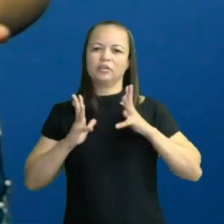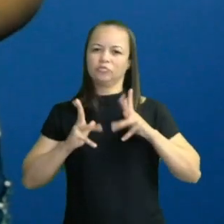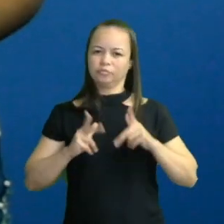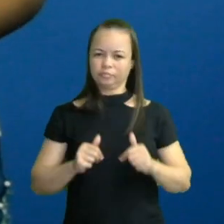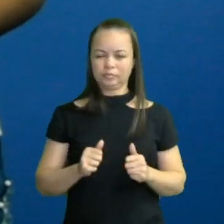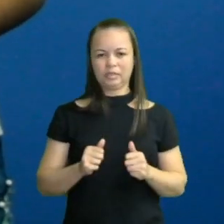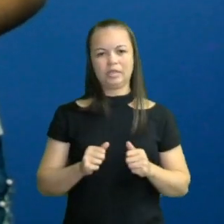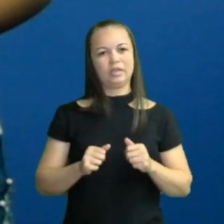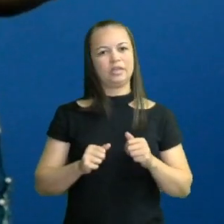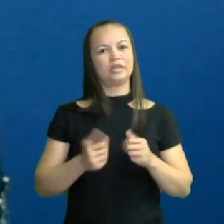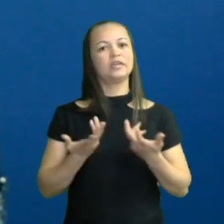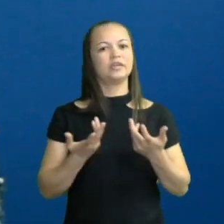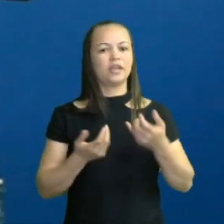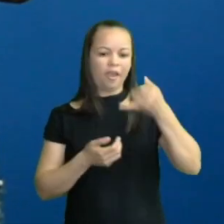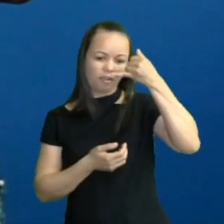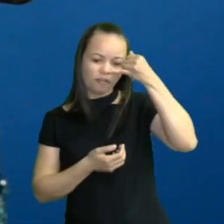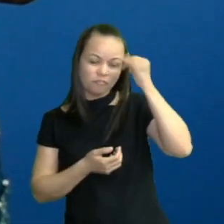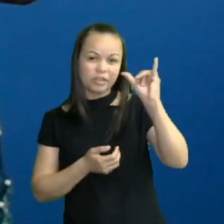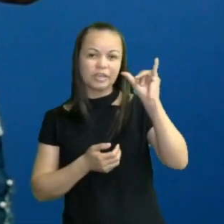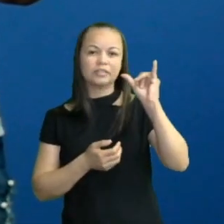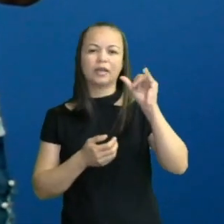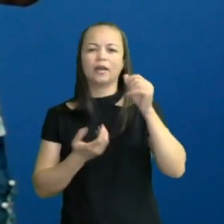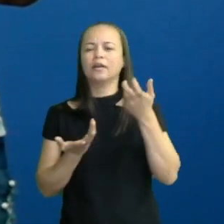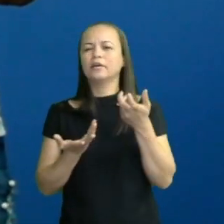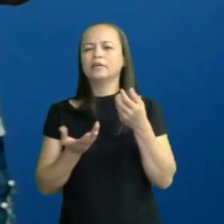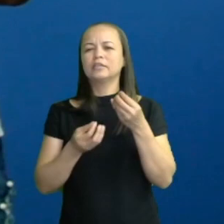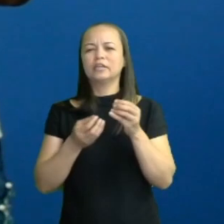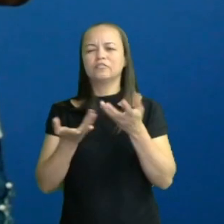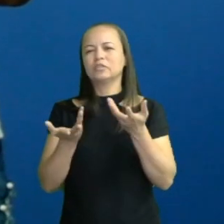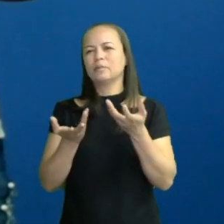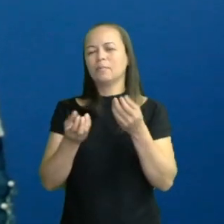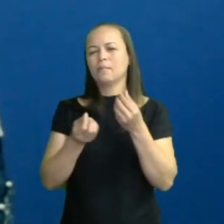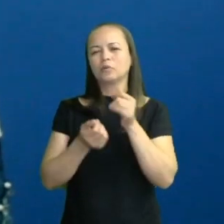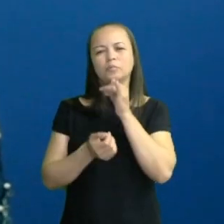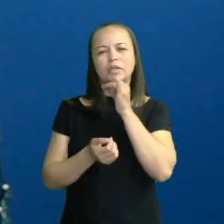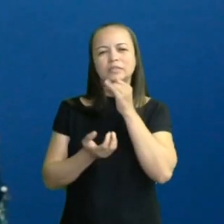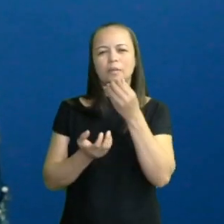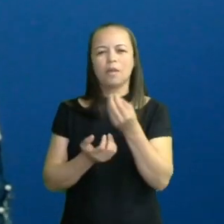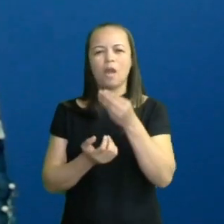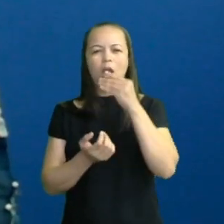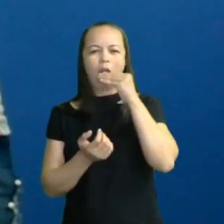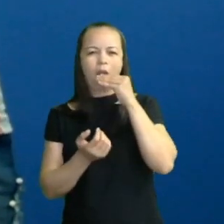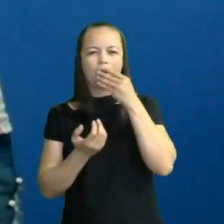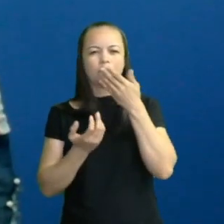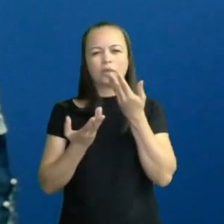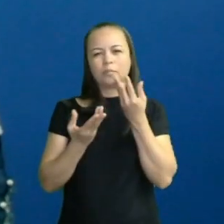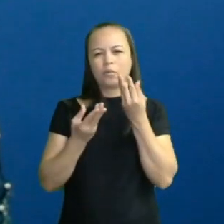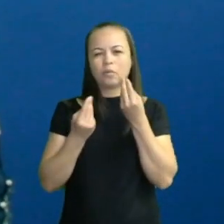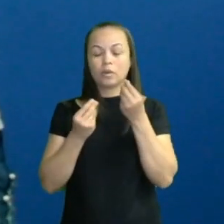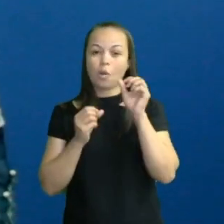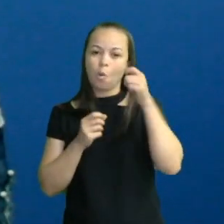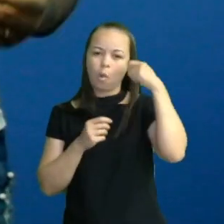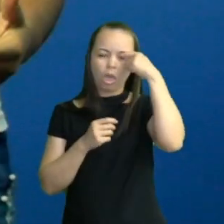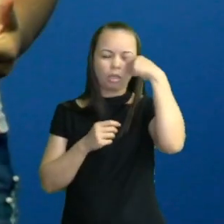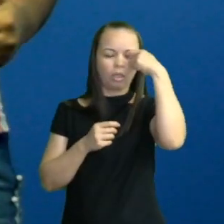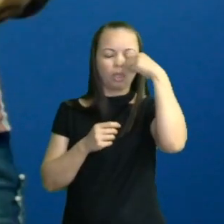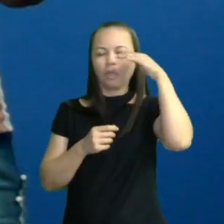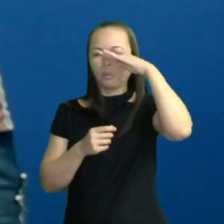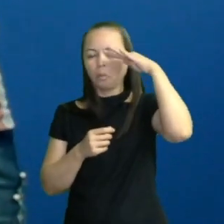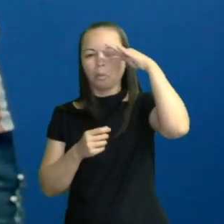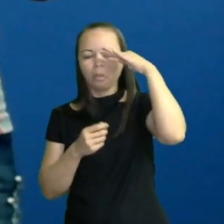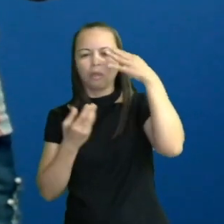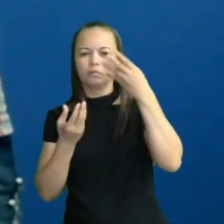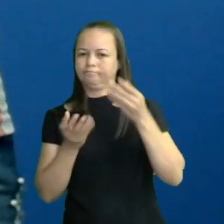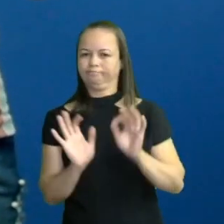e vai evitar que você bote, por exemplo, sem querer a mão na boca, nos olhos e pegue alguma bactéria, pegue alguma